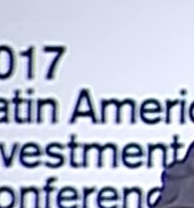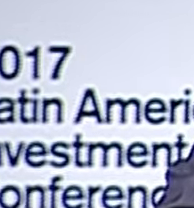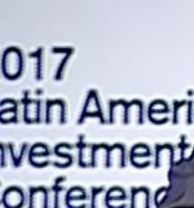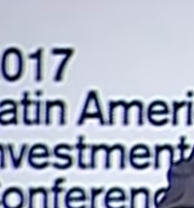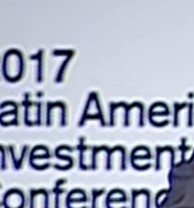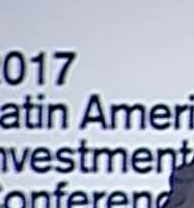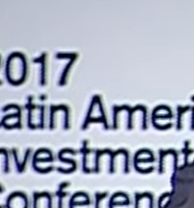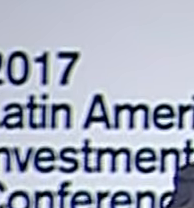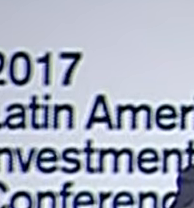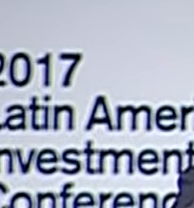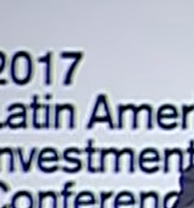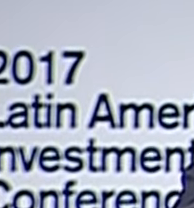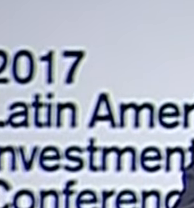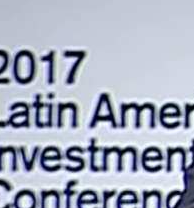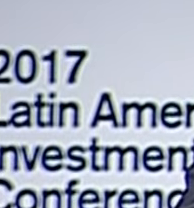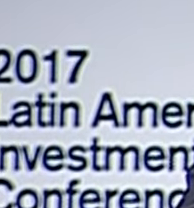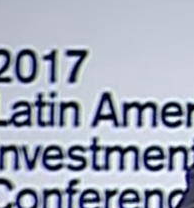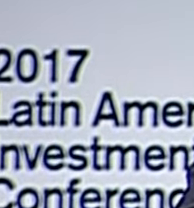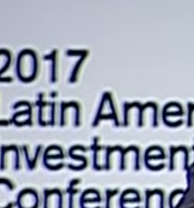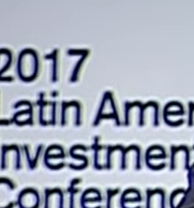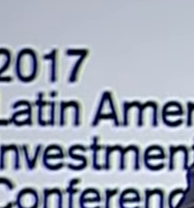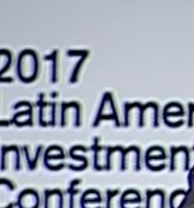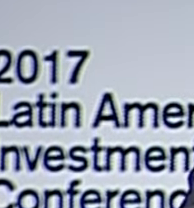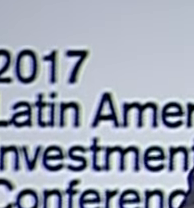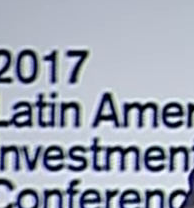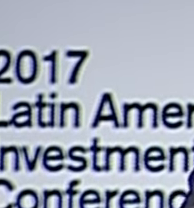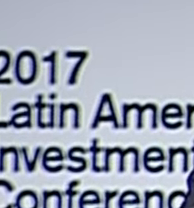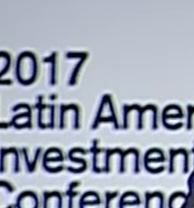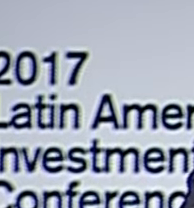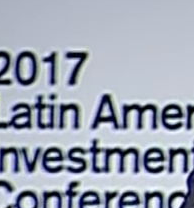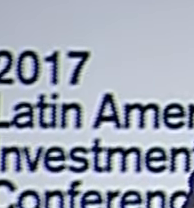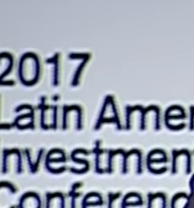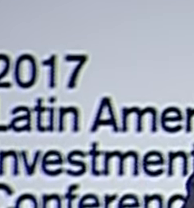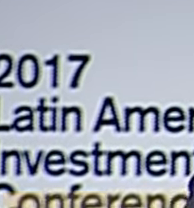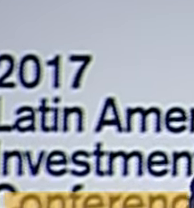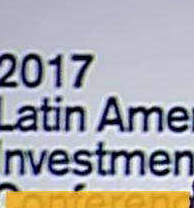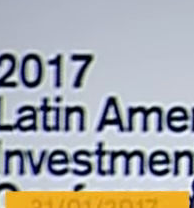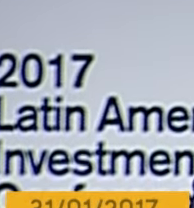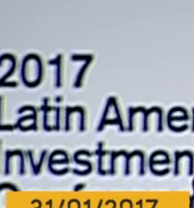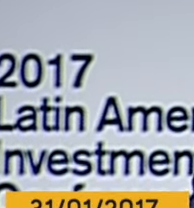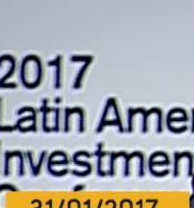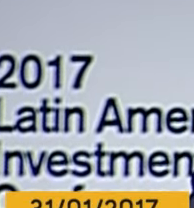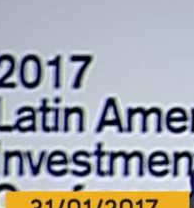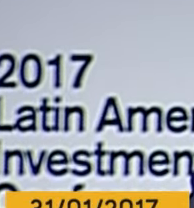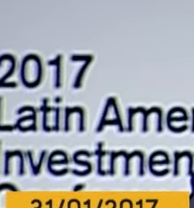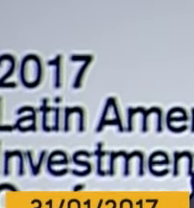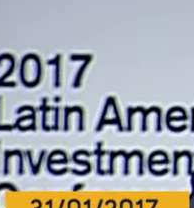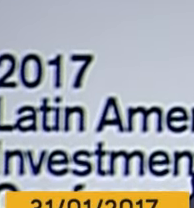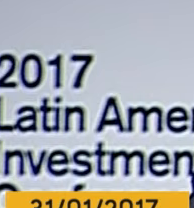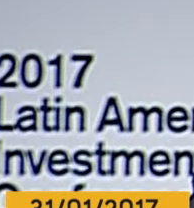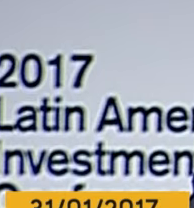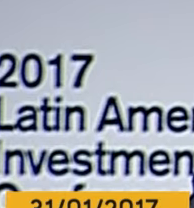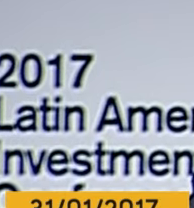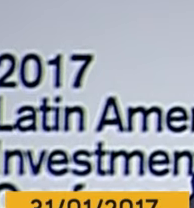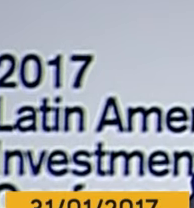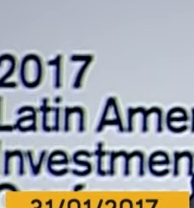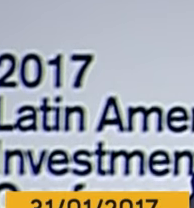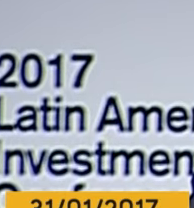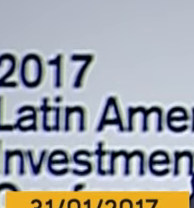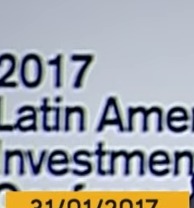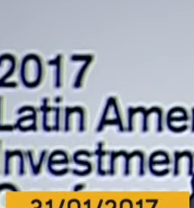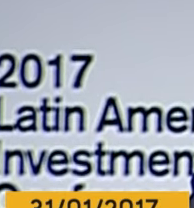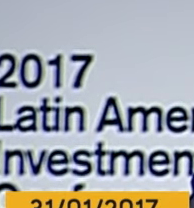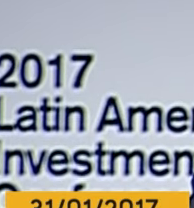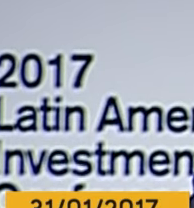conference eu agradeço aos nossos clientes parceiros investidores e amigos que estarão conosco nesses